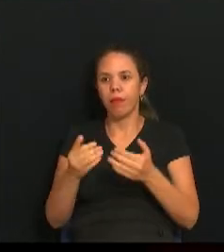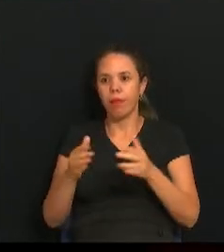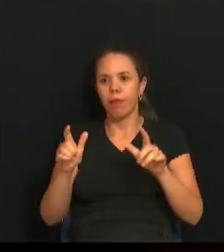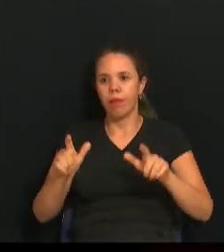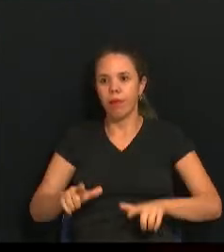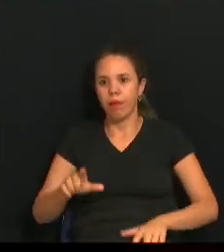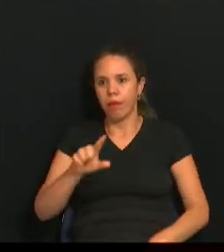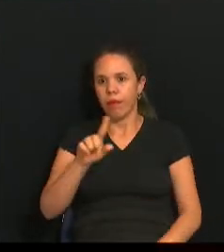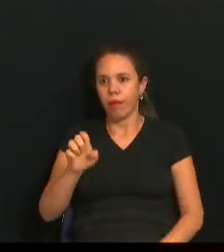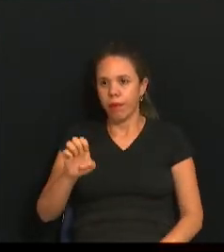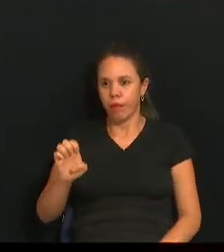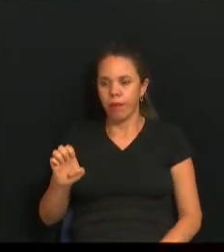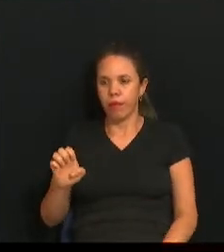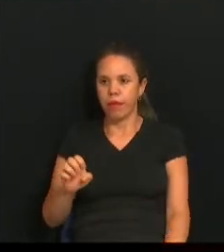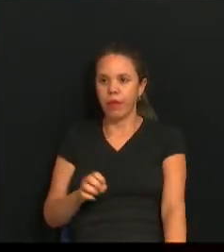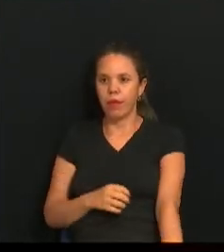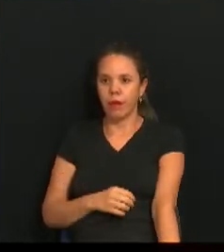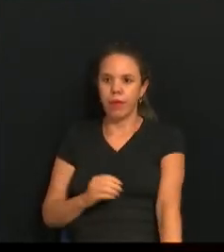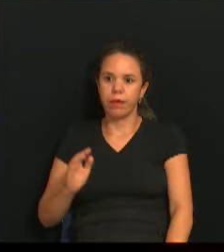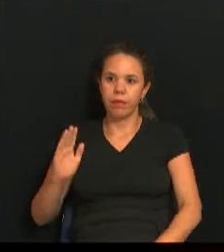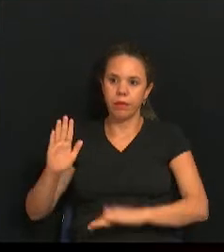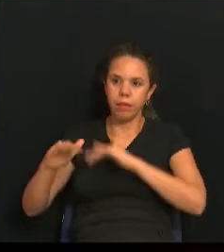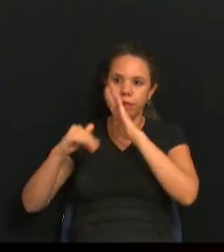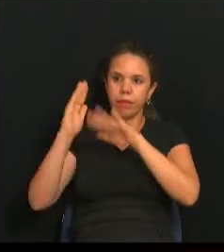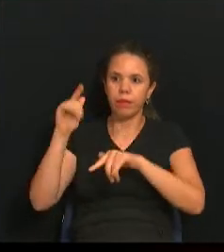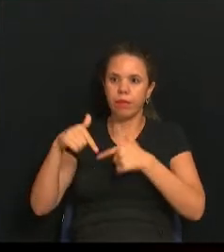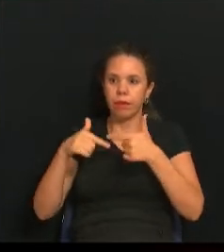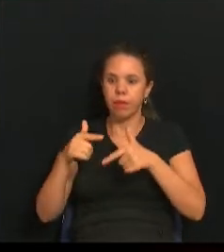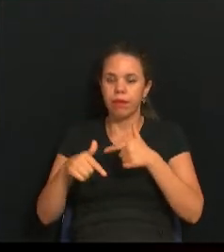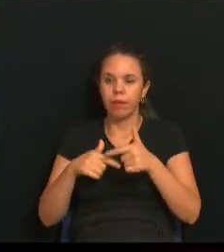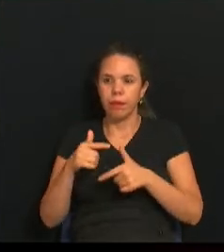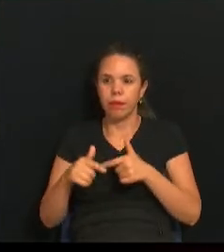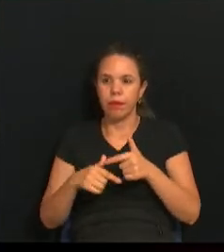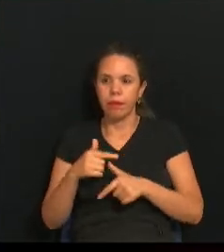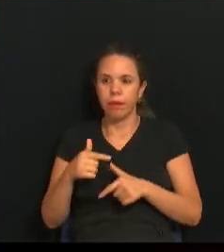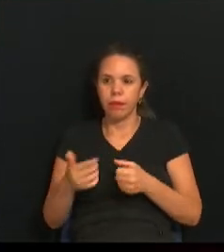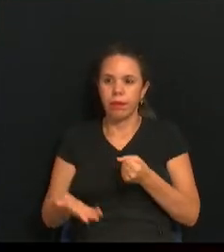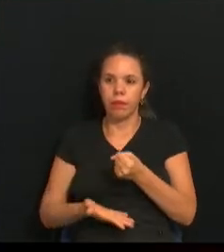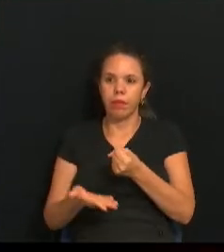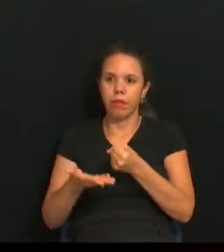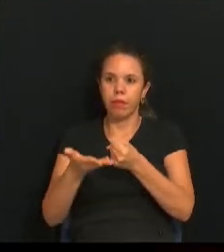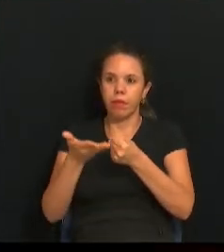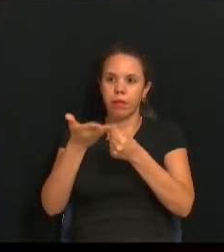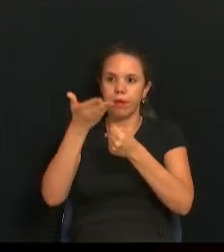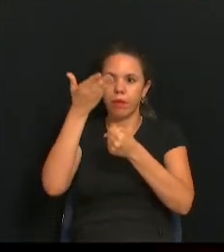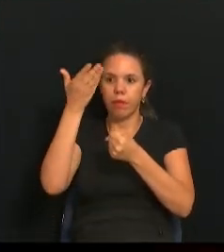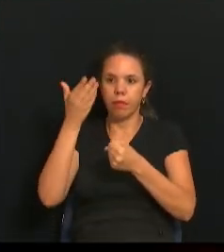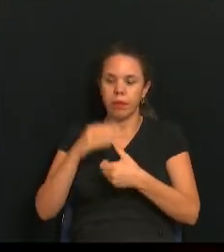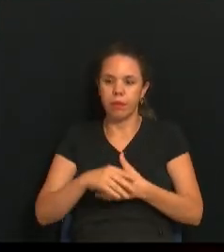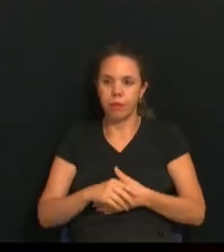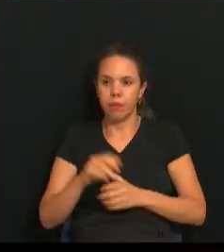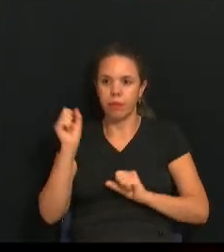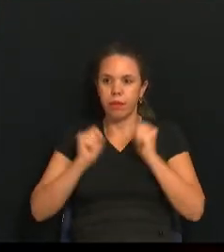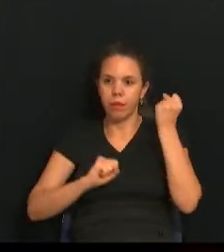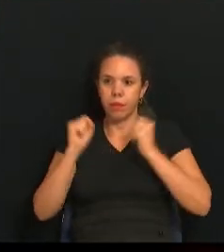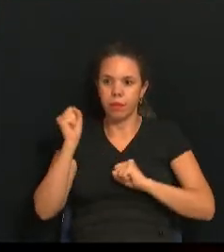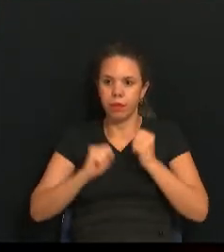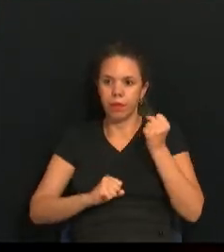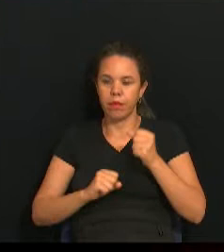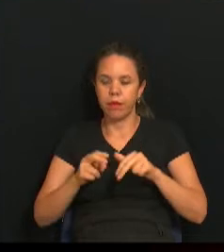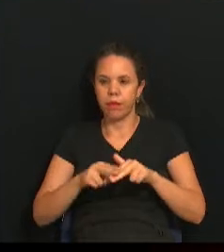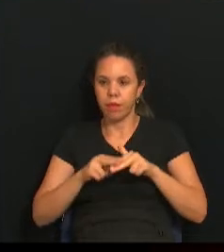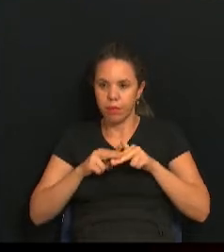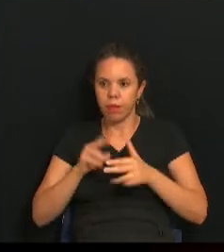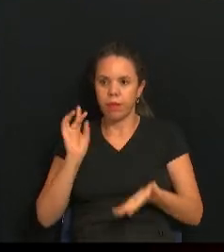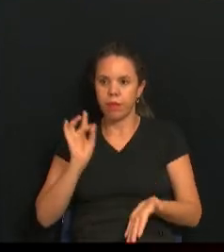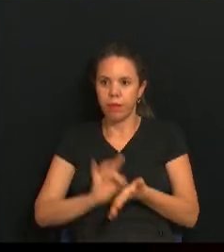ZAI, são aquelas desenvolvidas as atividades de baixo, médio e alto impacto industrial. Portanto, de fato,